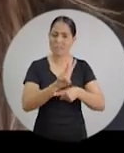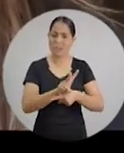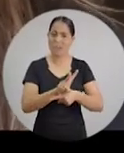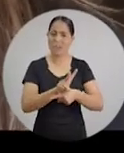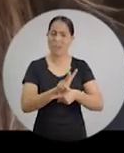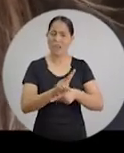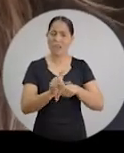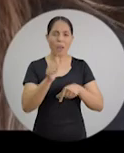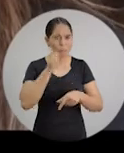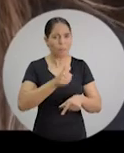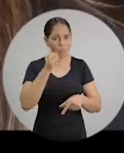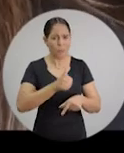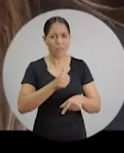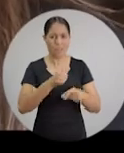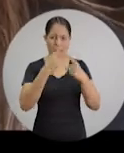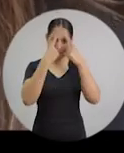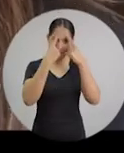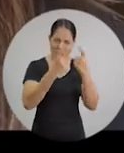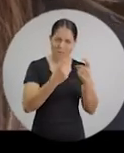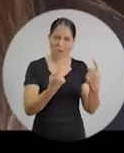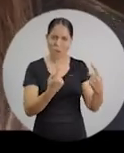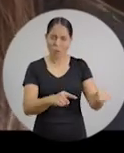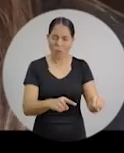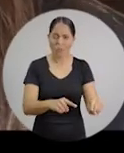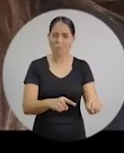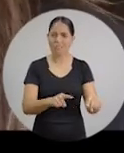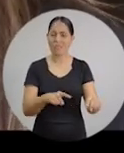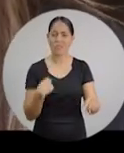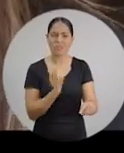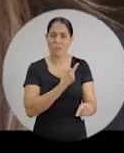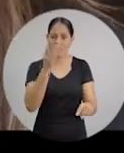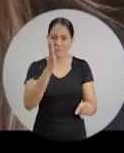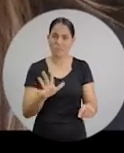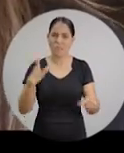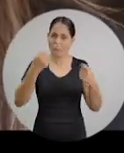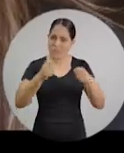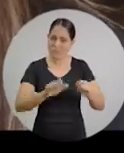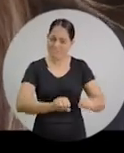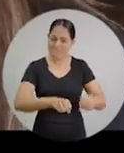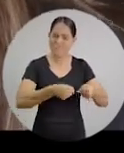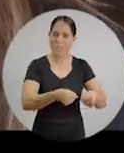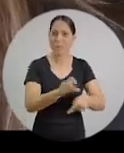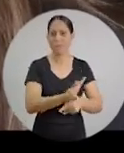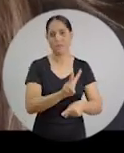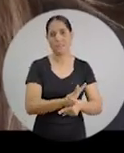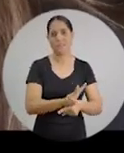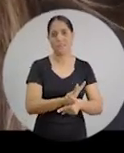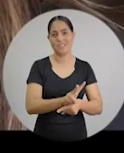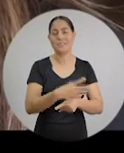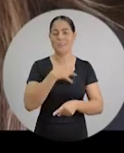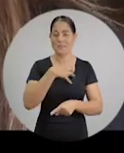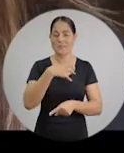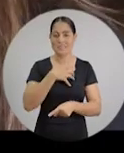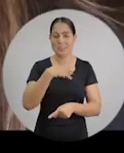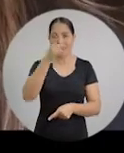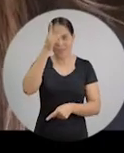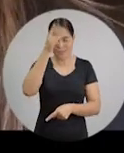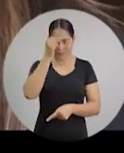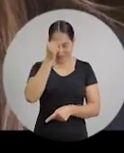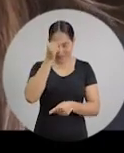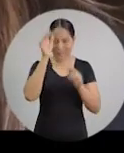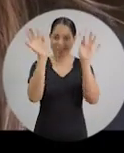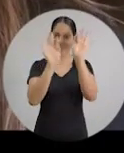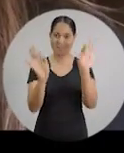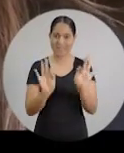a violência doméstica, a tentativa de feminicídio. O mais importante é combater. Então eu estou muito honrada e muito aliviada e